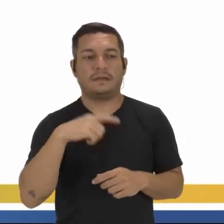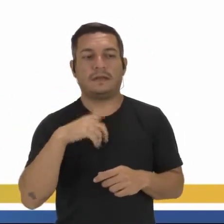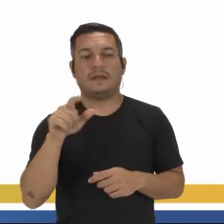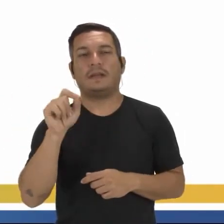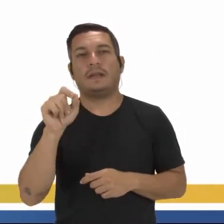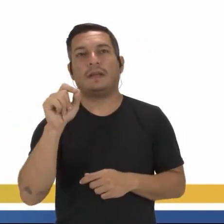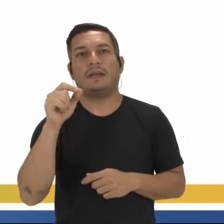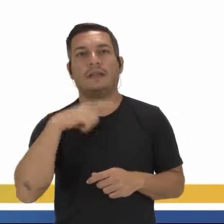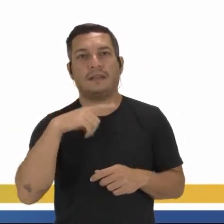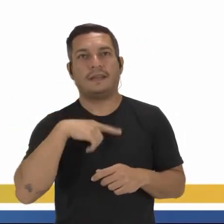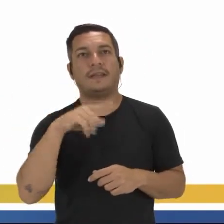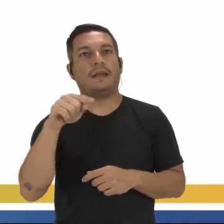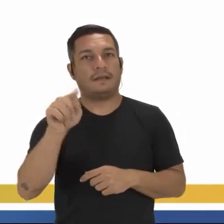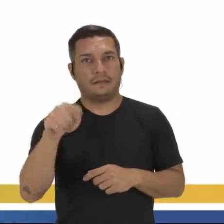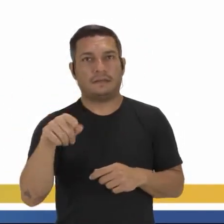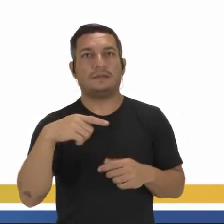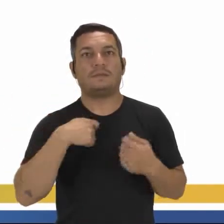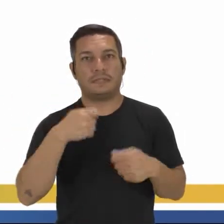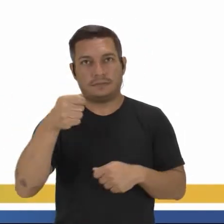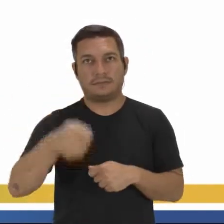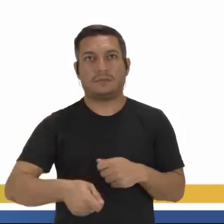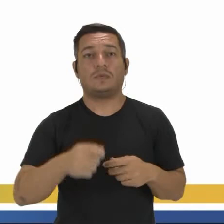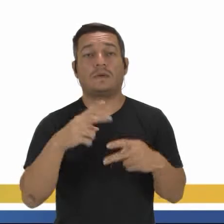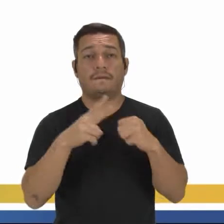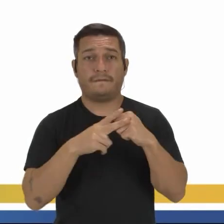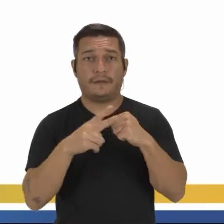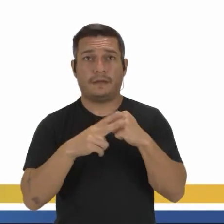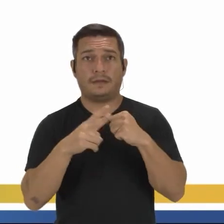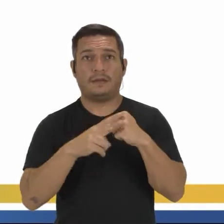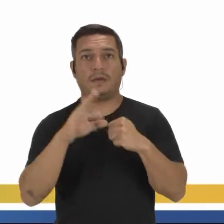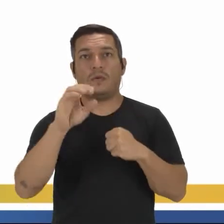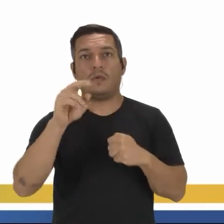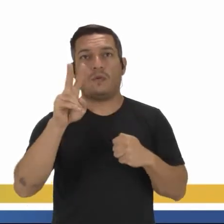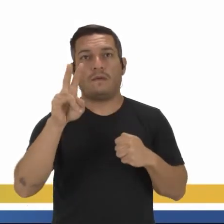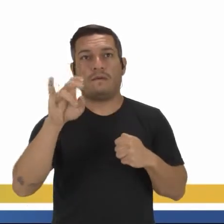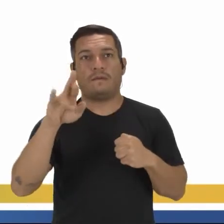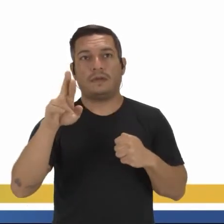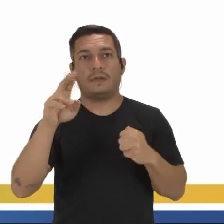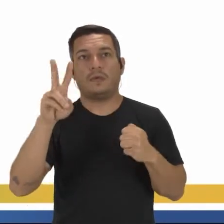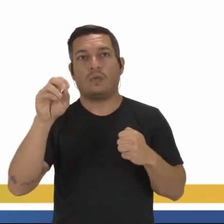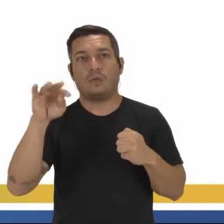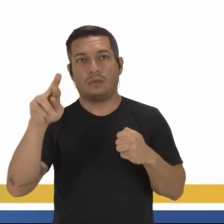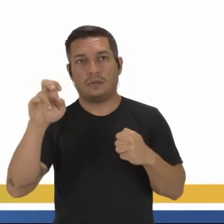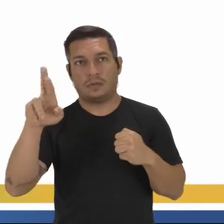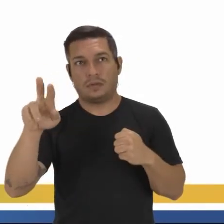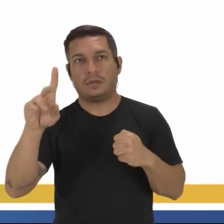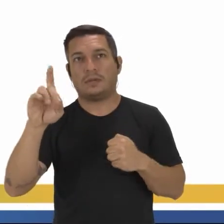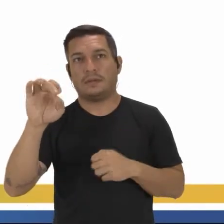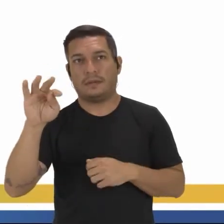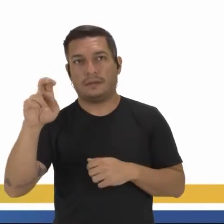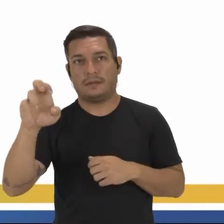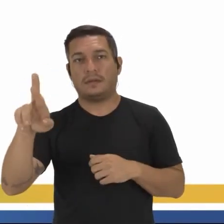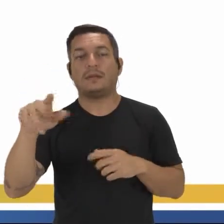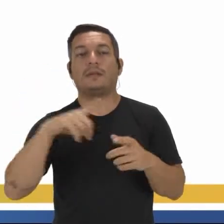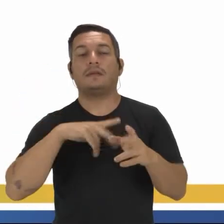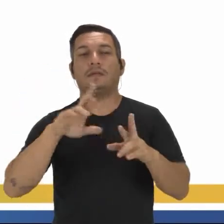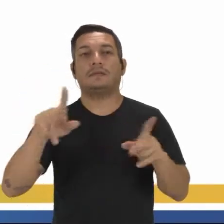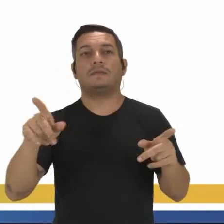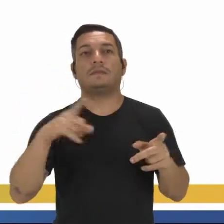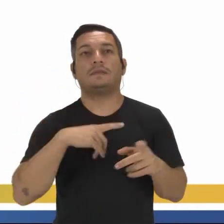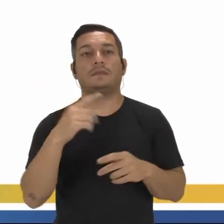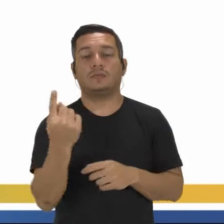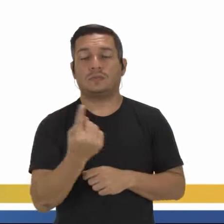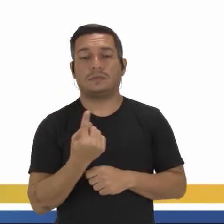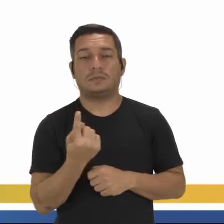eles devem ser acentuados. Os verbos convir, conter e deter também têm uma diferença.